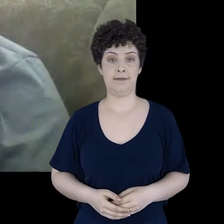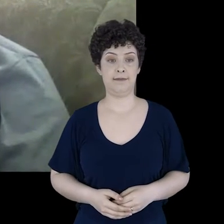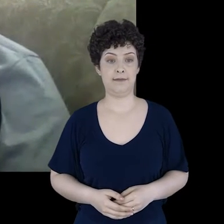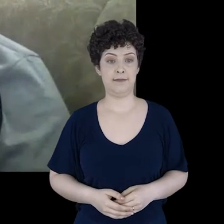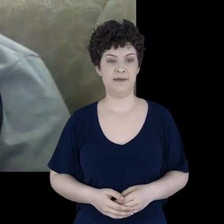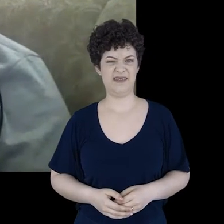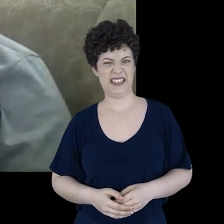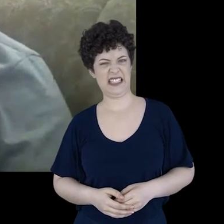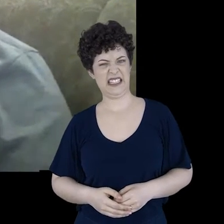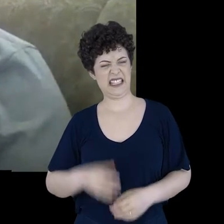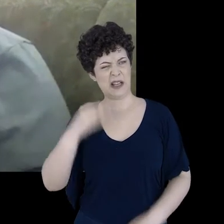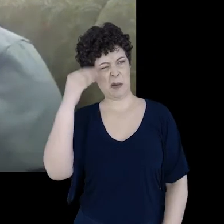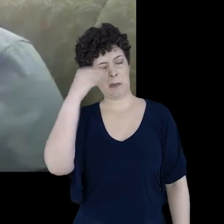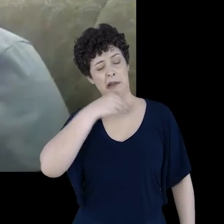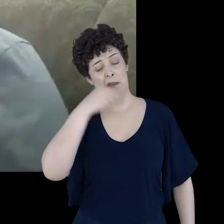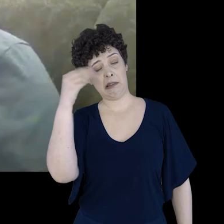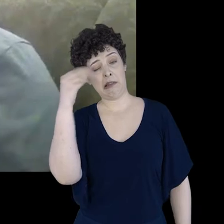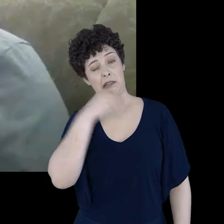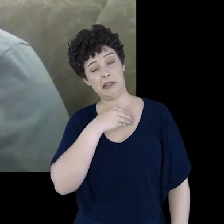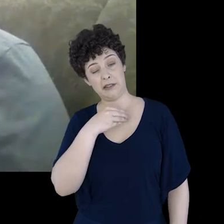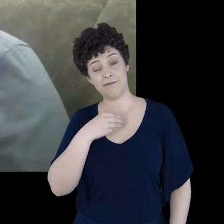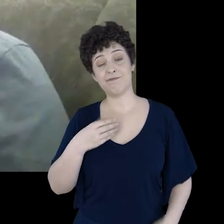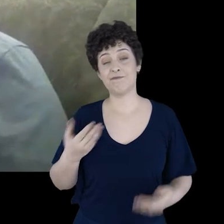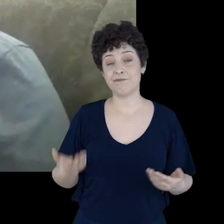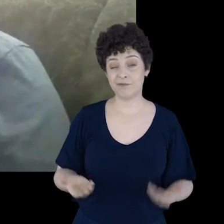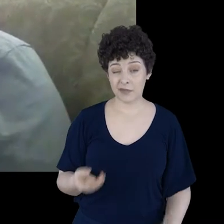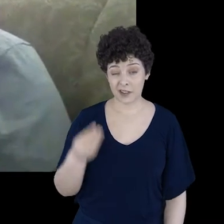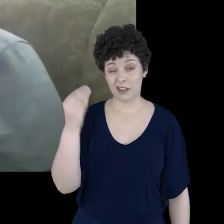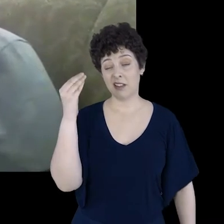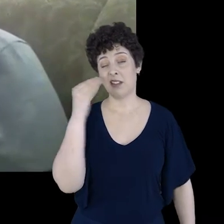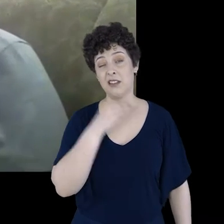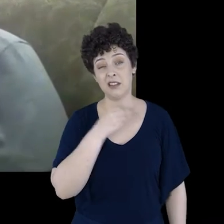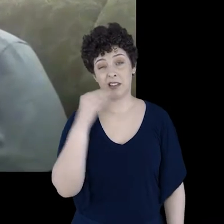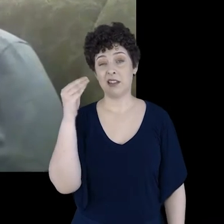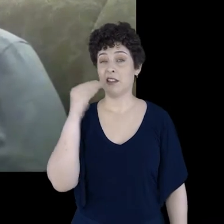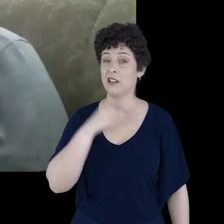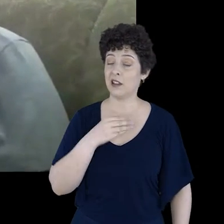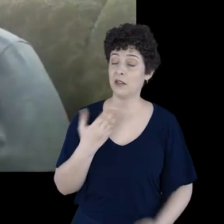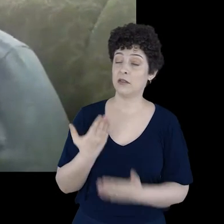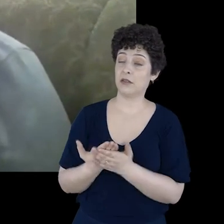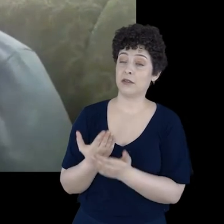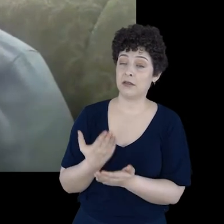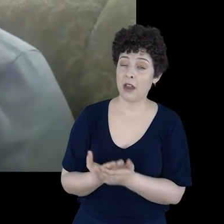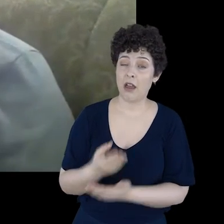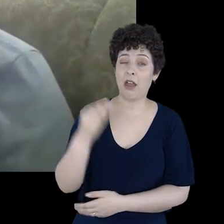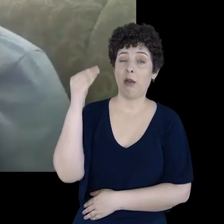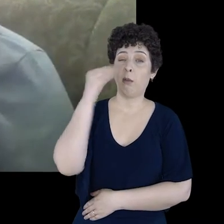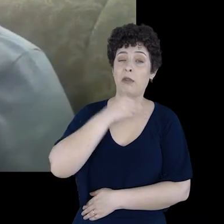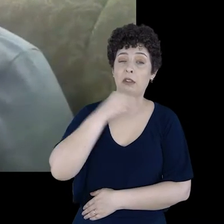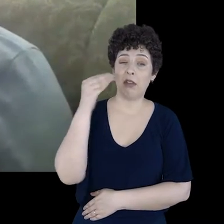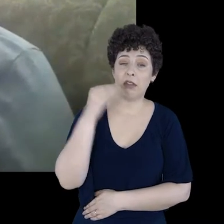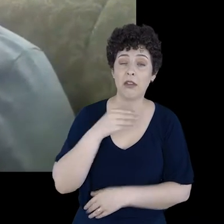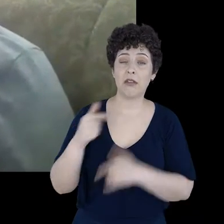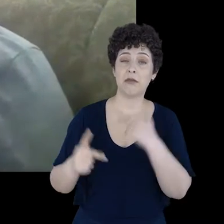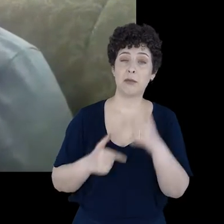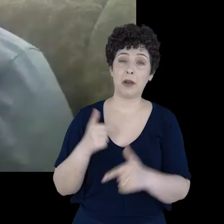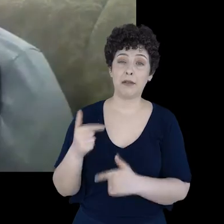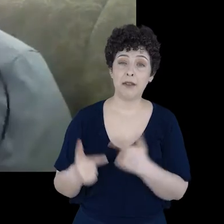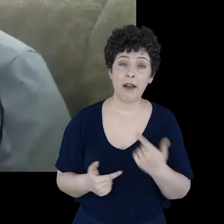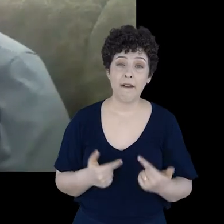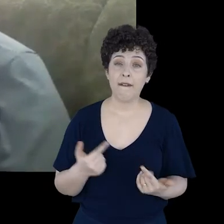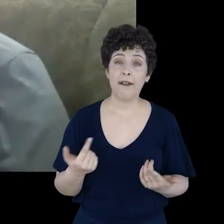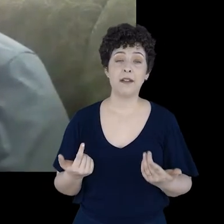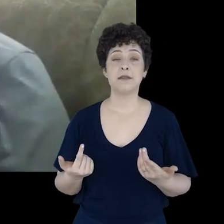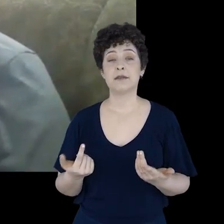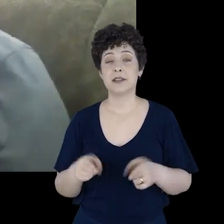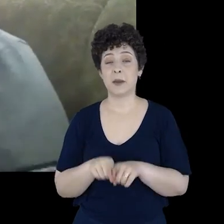de ouvido. Às vezes dá uma preguiça. Dá uma preguiça de estudar, dá uma preguiça de